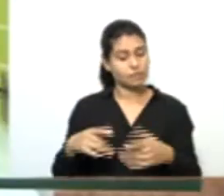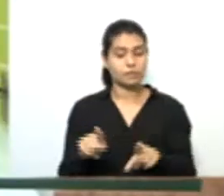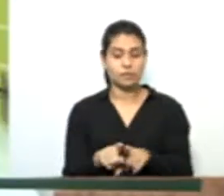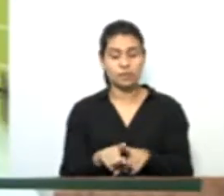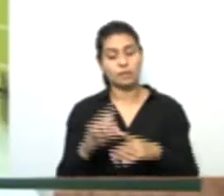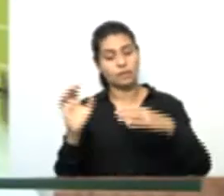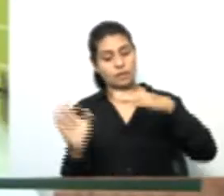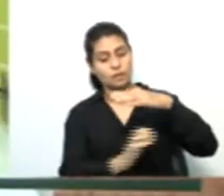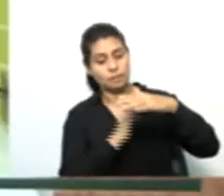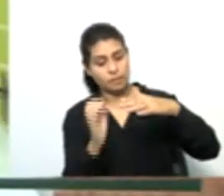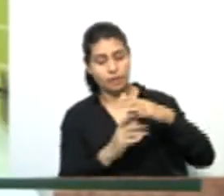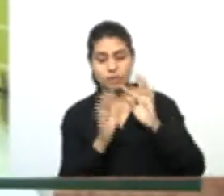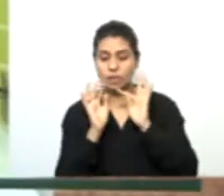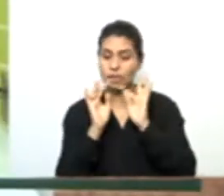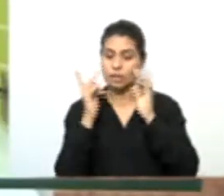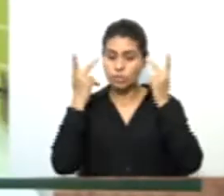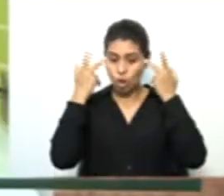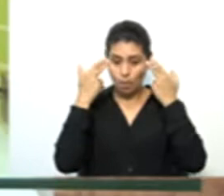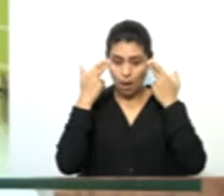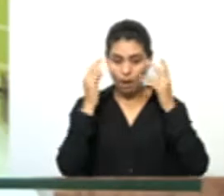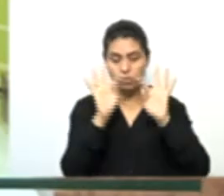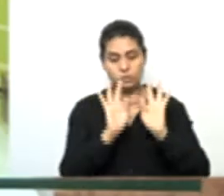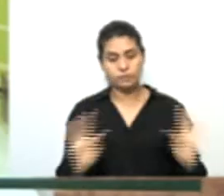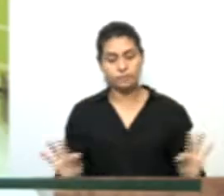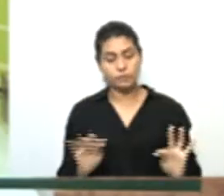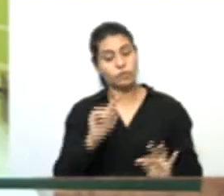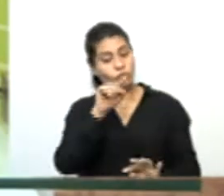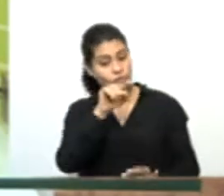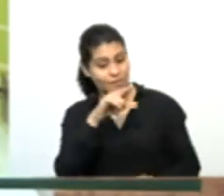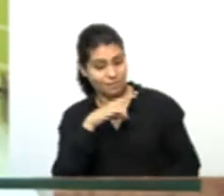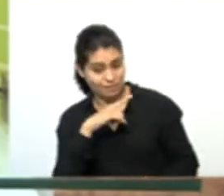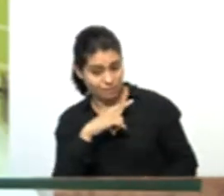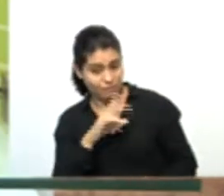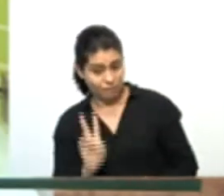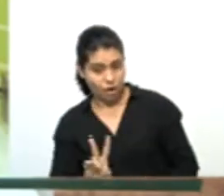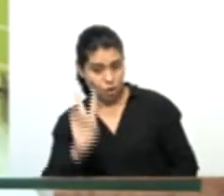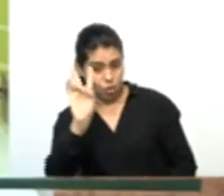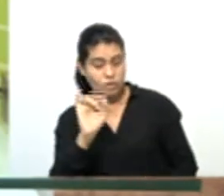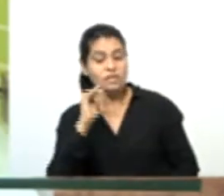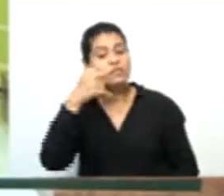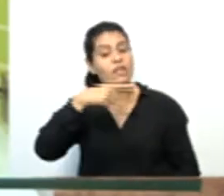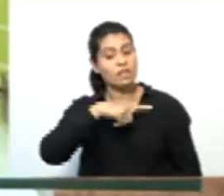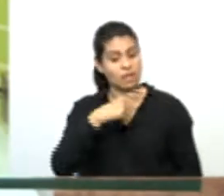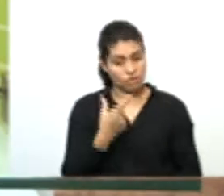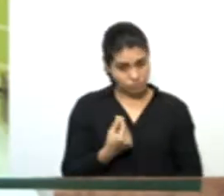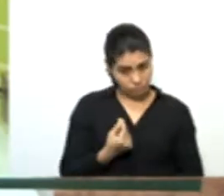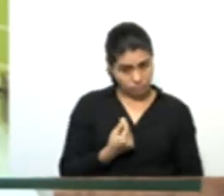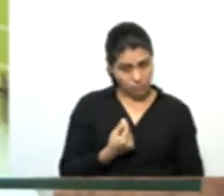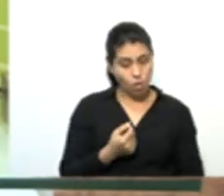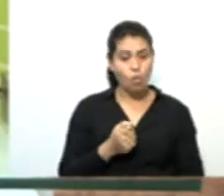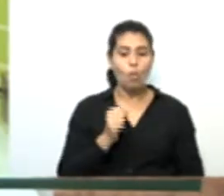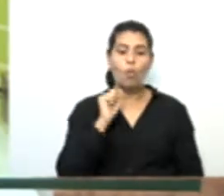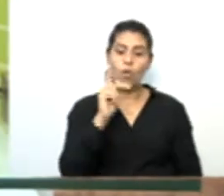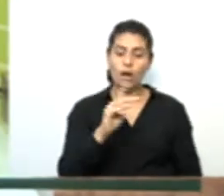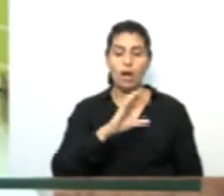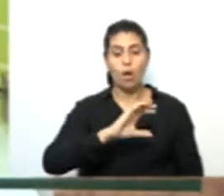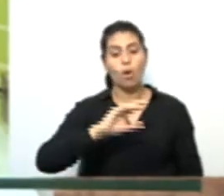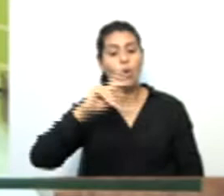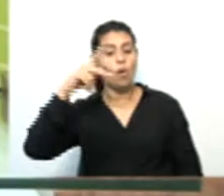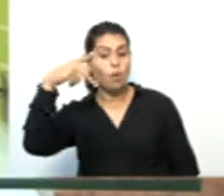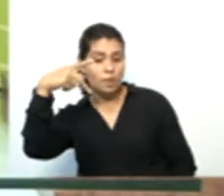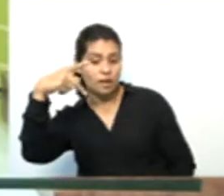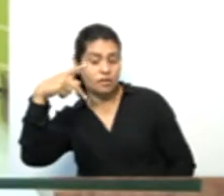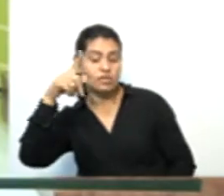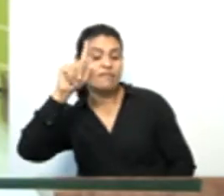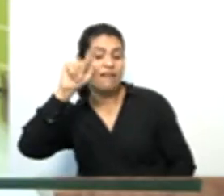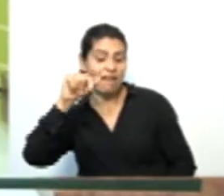numa empresa comum, você vale o que você tem. Numa empresa cooperativa, você vale o que você